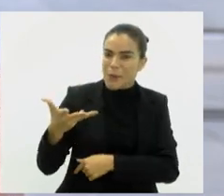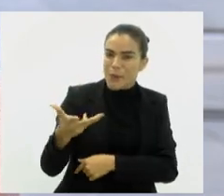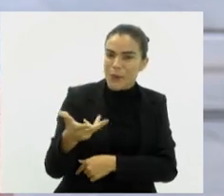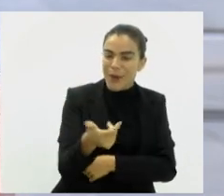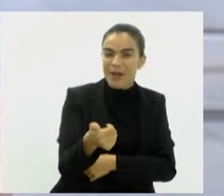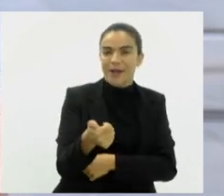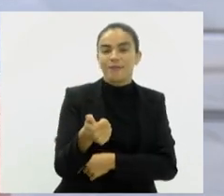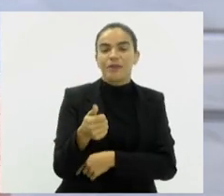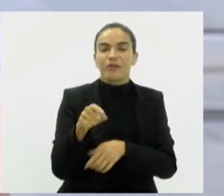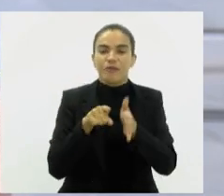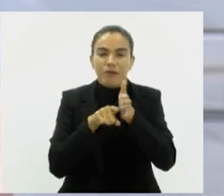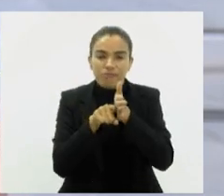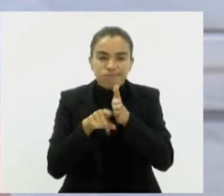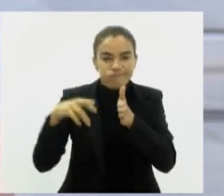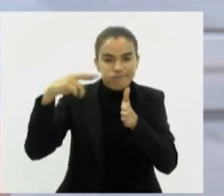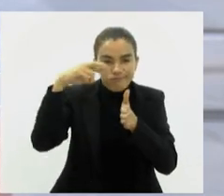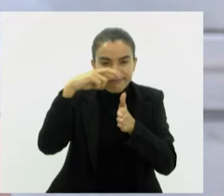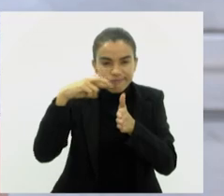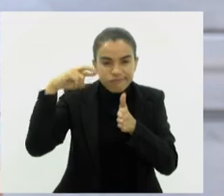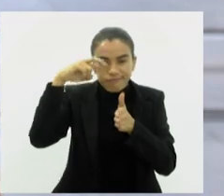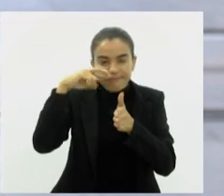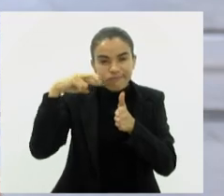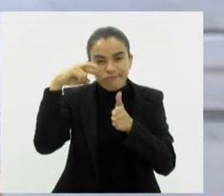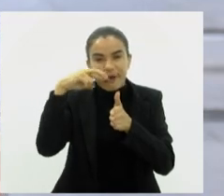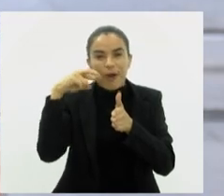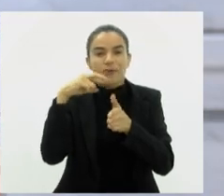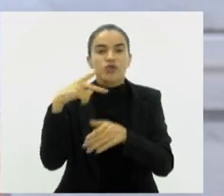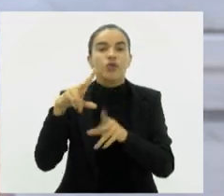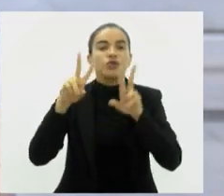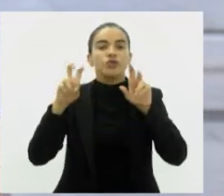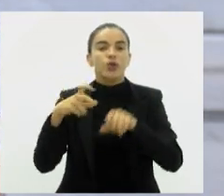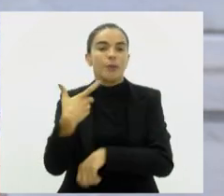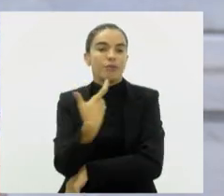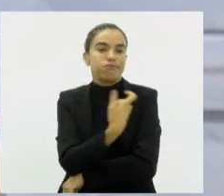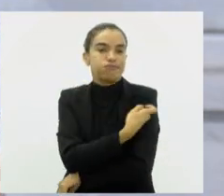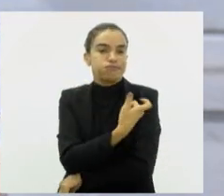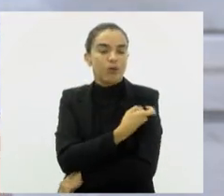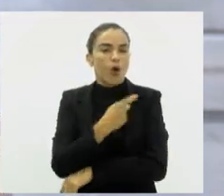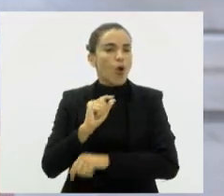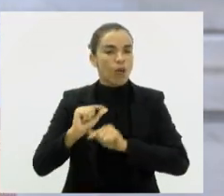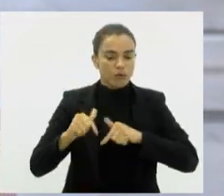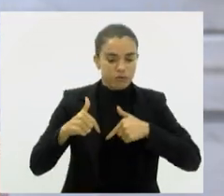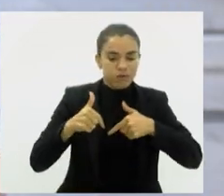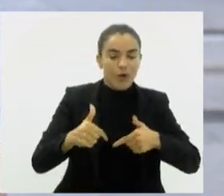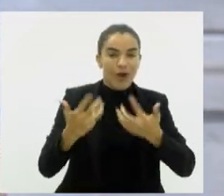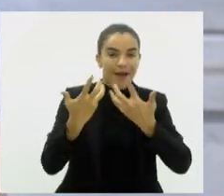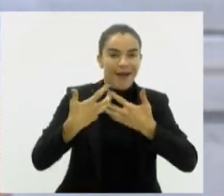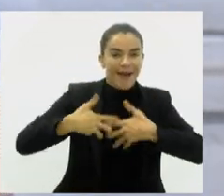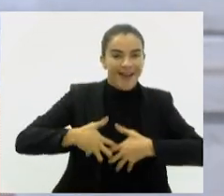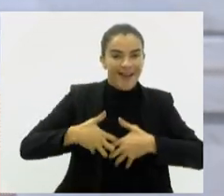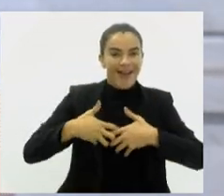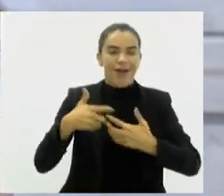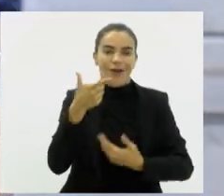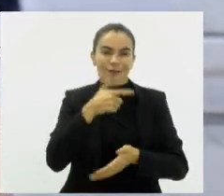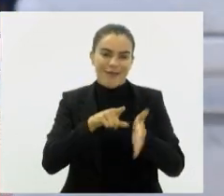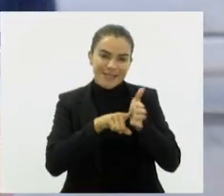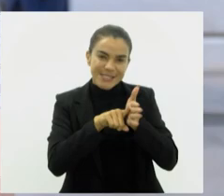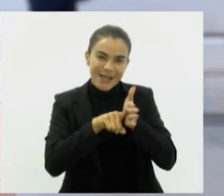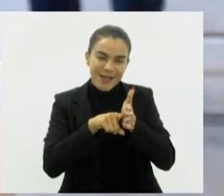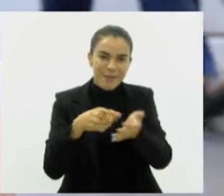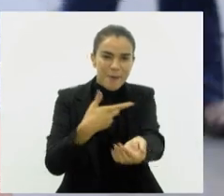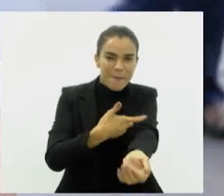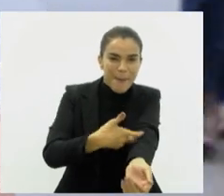que foi investigar, né, a resposta vacinal das crianças com síndrome de Down. E a gente coletou o exame para